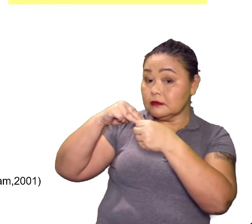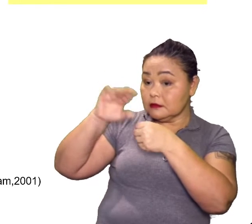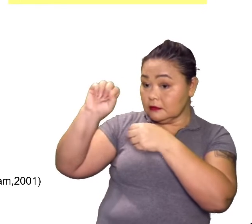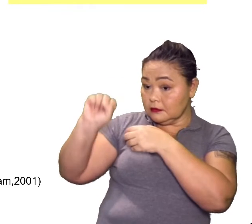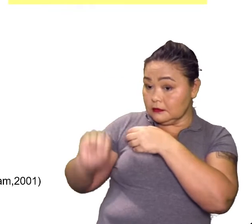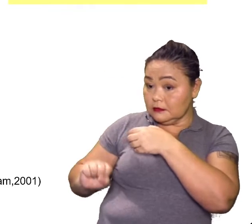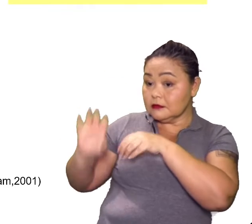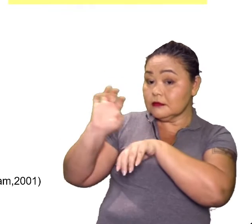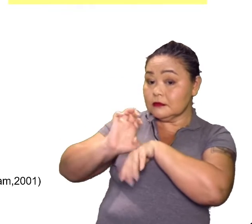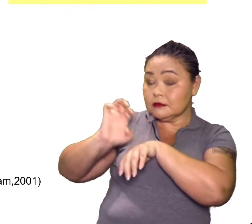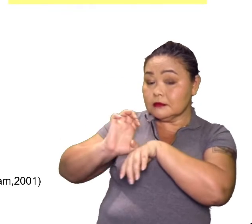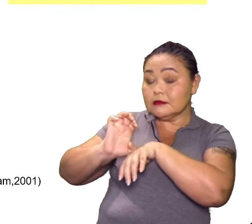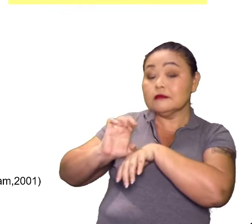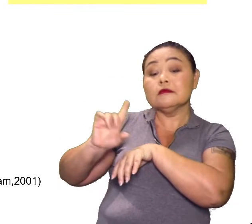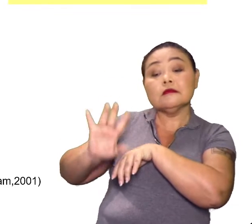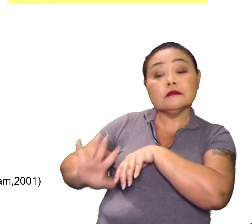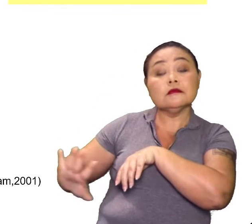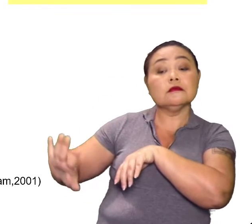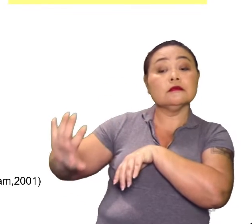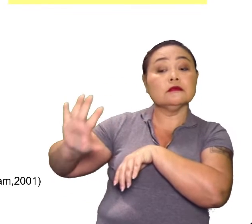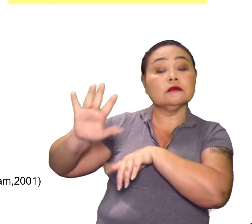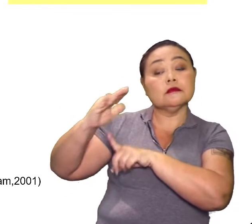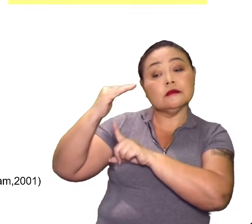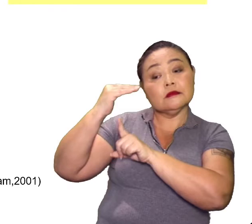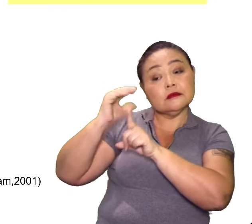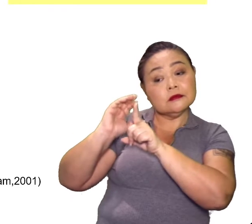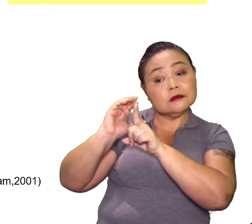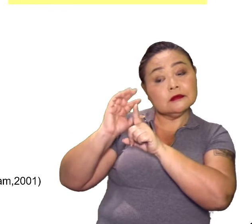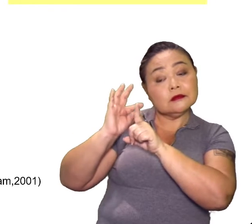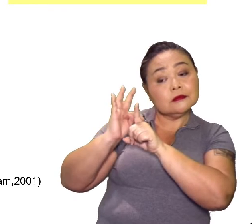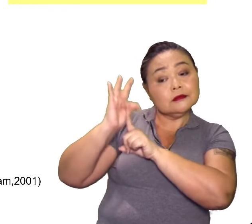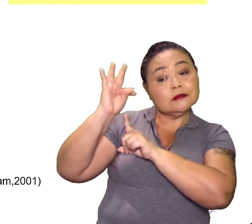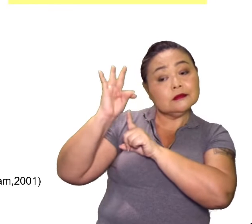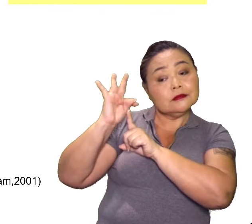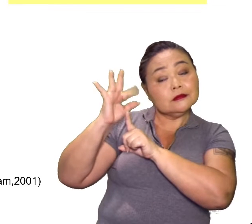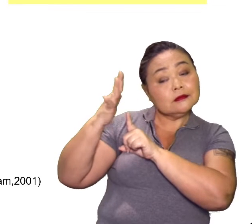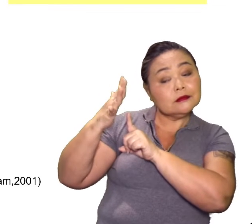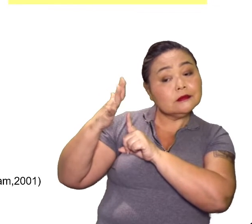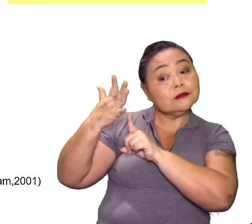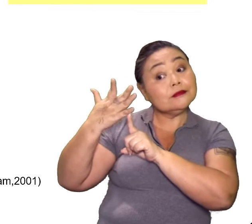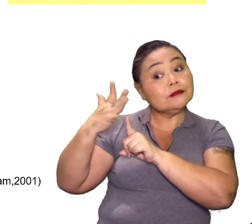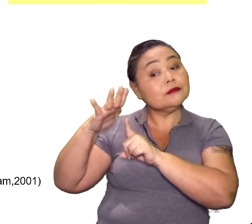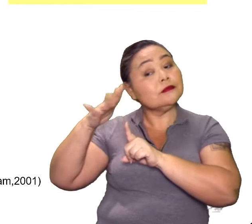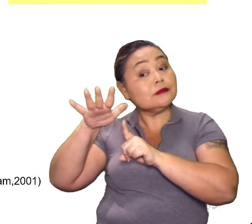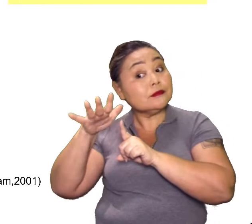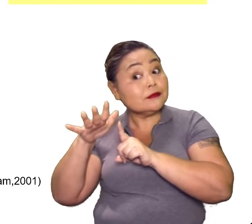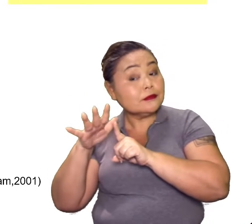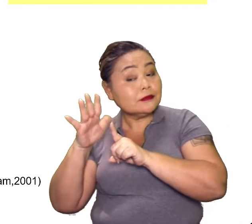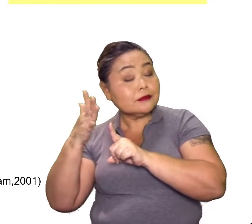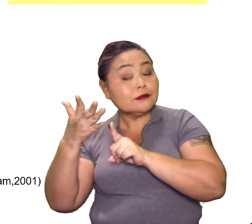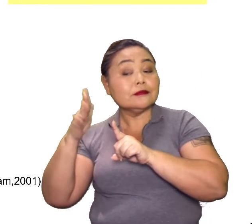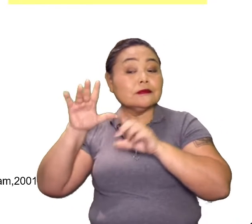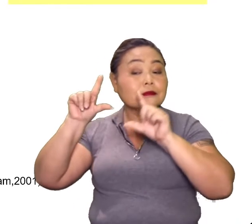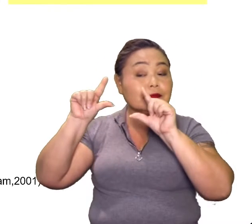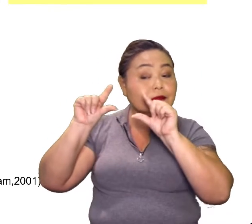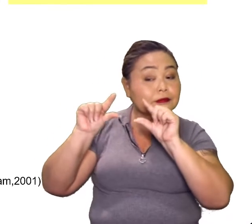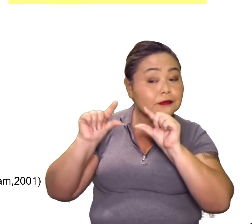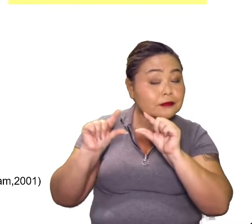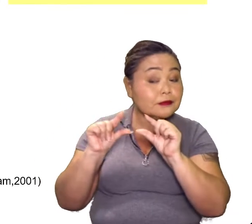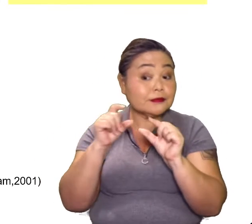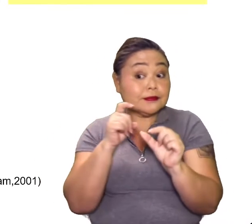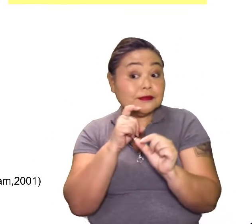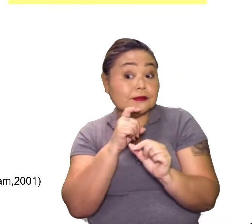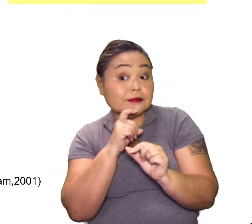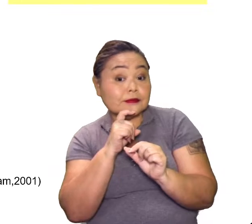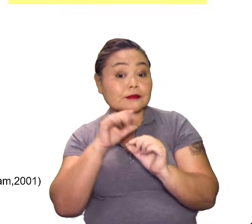ao sul do estado são municípios que têm as temperaturas mais, vamos dizer, amenas, uma temperatura mais baixa.